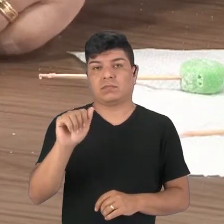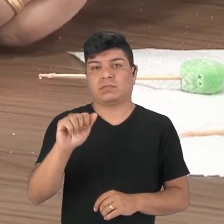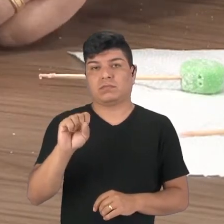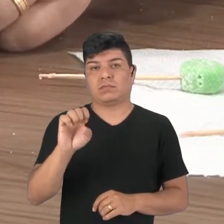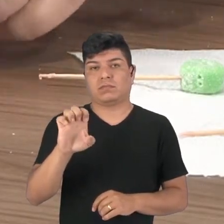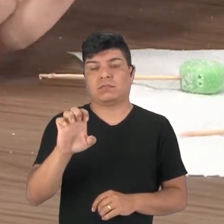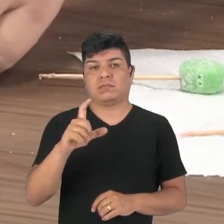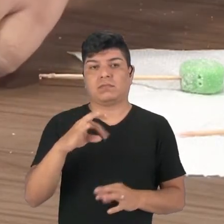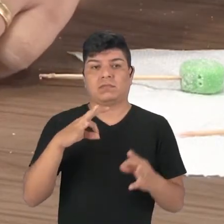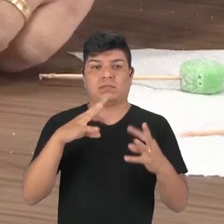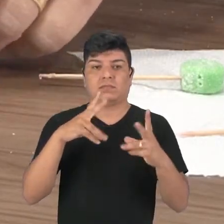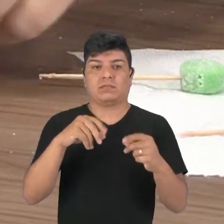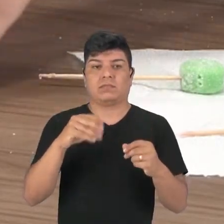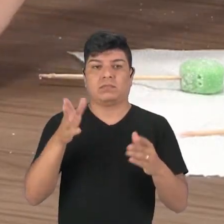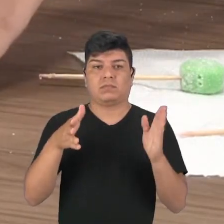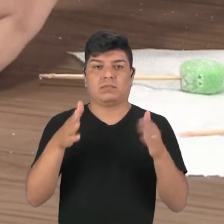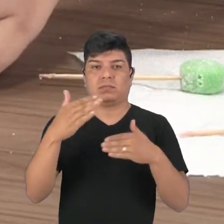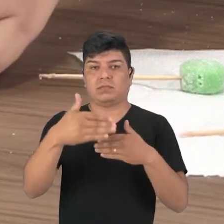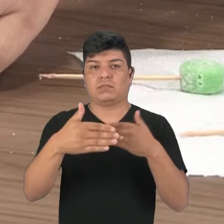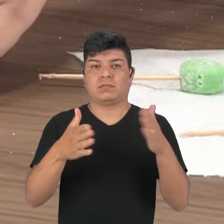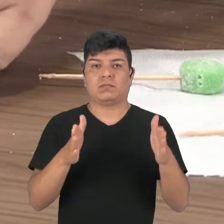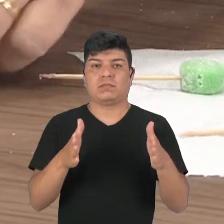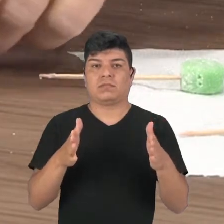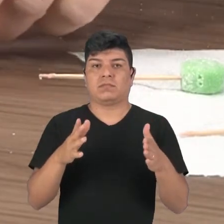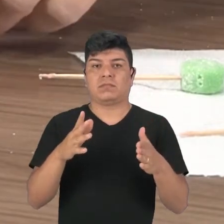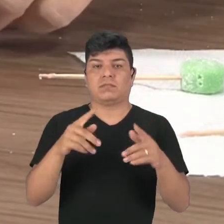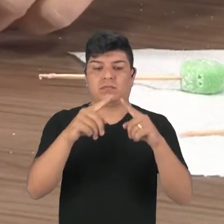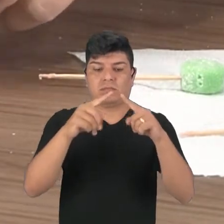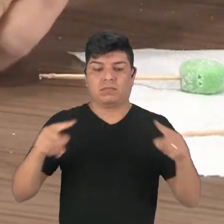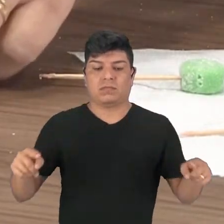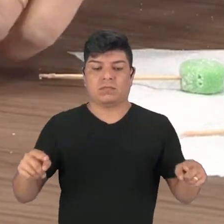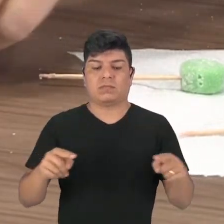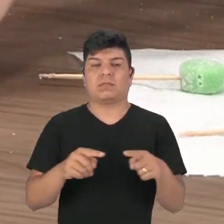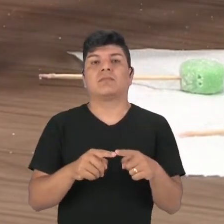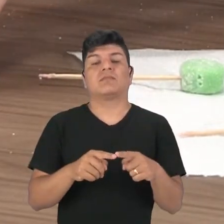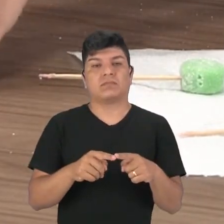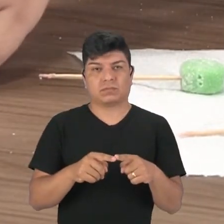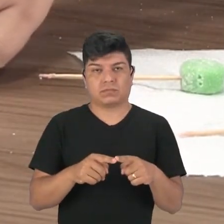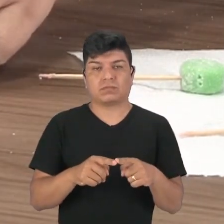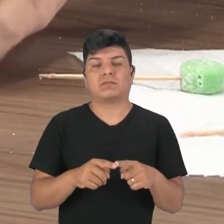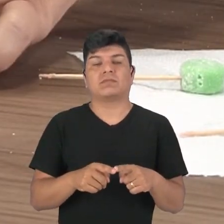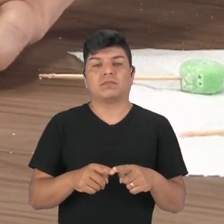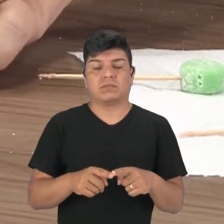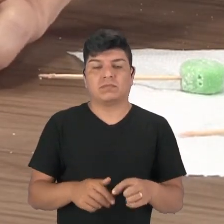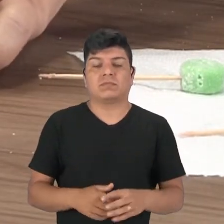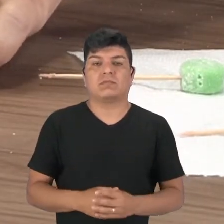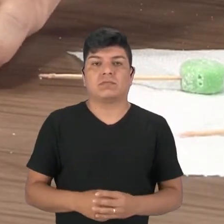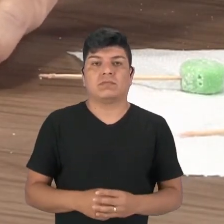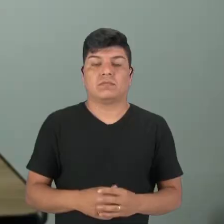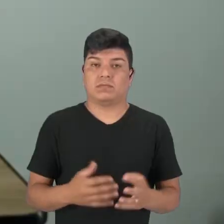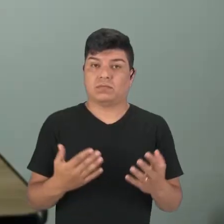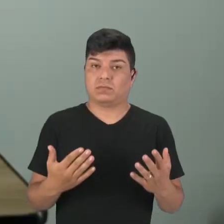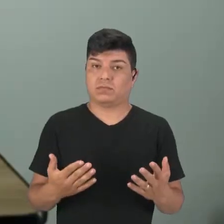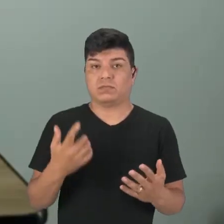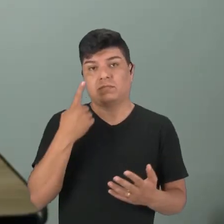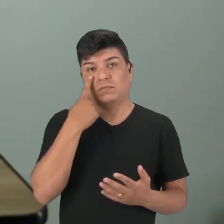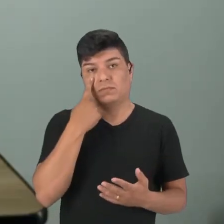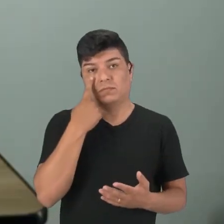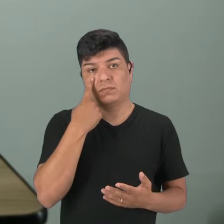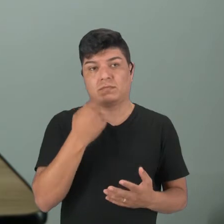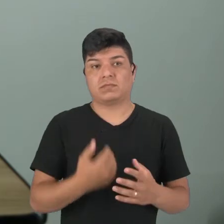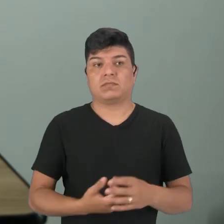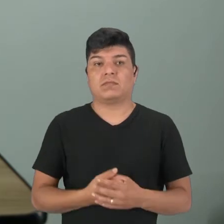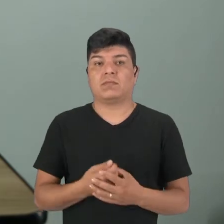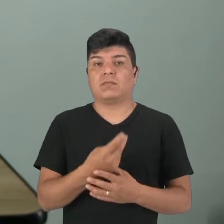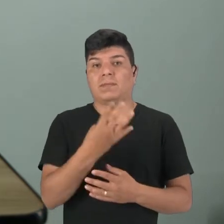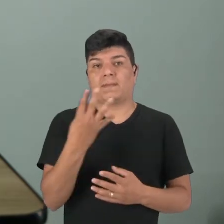quadrada, e todos os lados são pirâmides, são triângulos, olha só. Então, vamos ver,